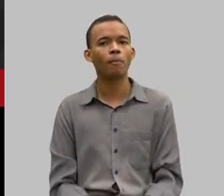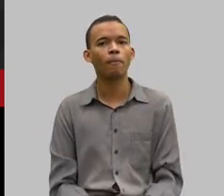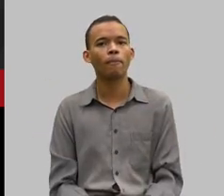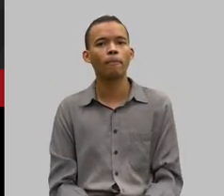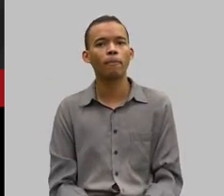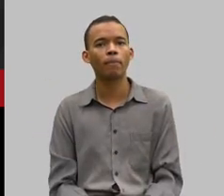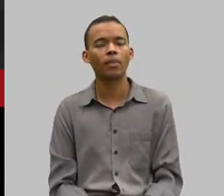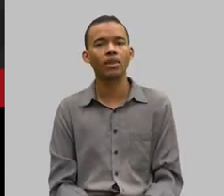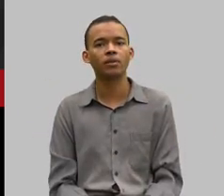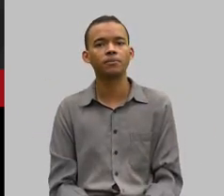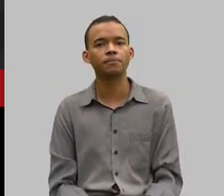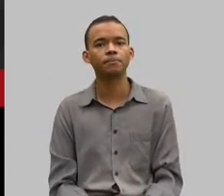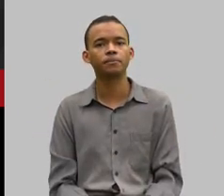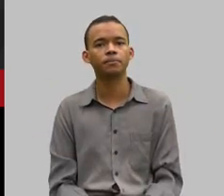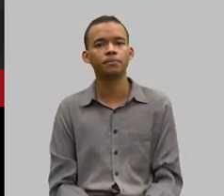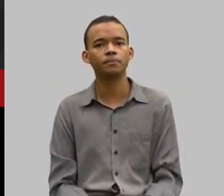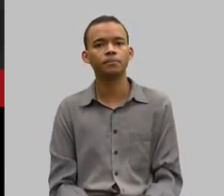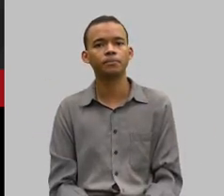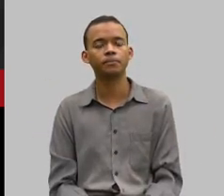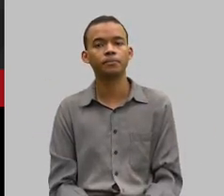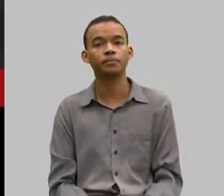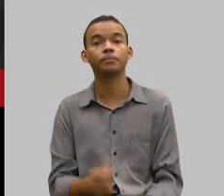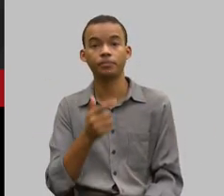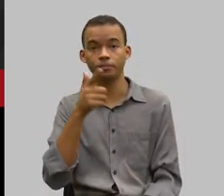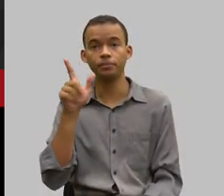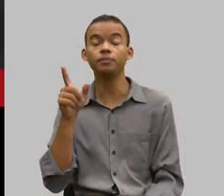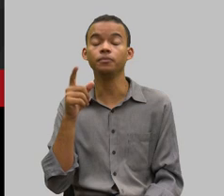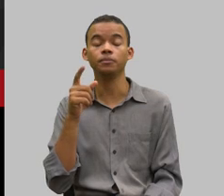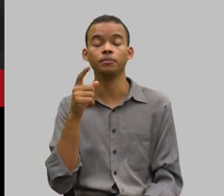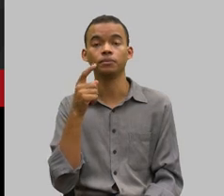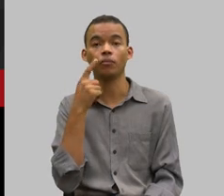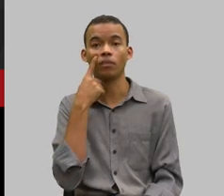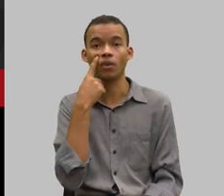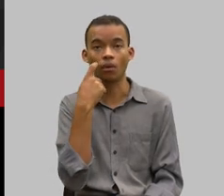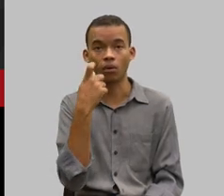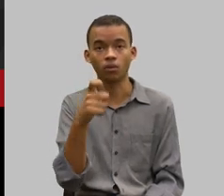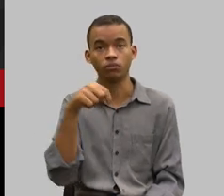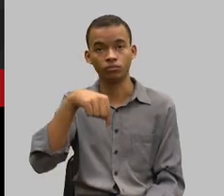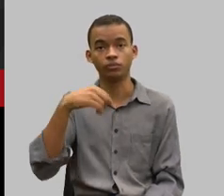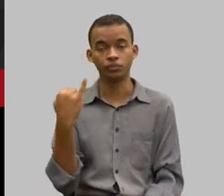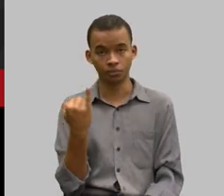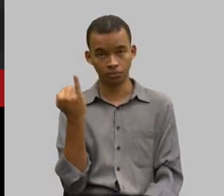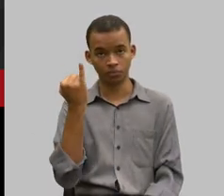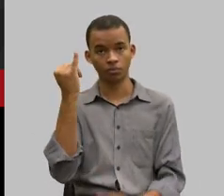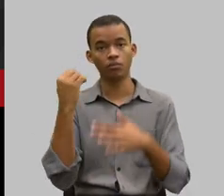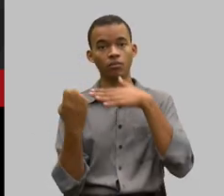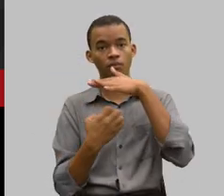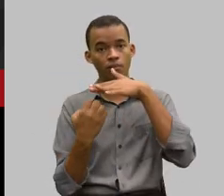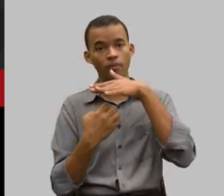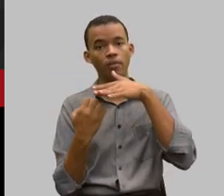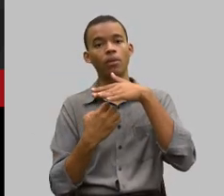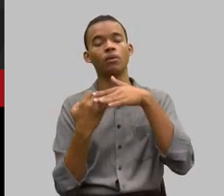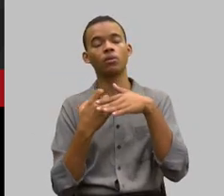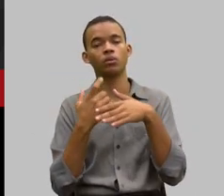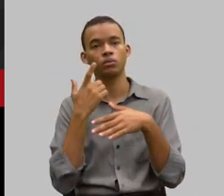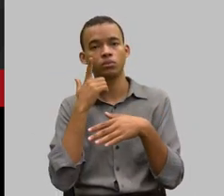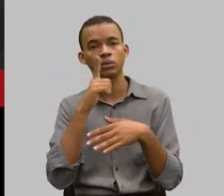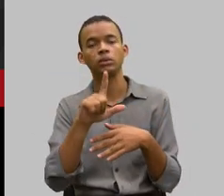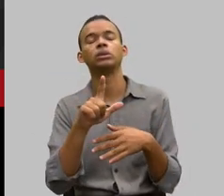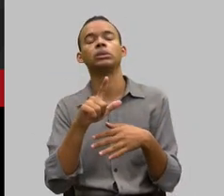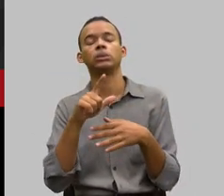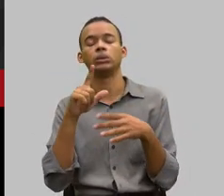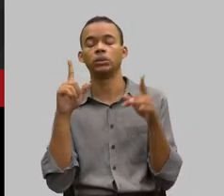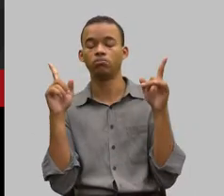que é uma parte muito importante da empresa que a gente busca um pelo menos nos aproximar né da sustentabilidade é um caminho difícil